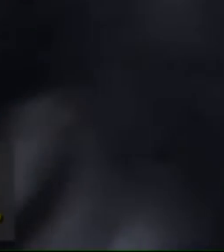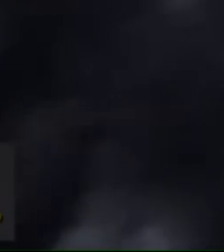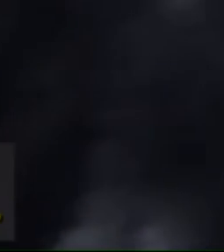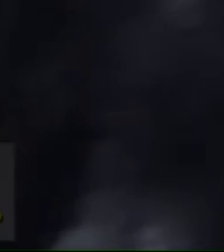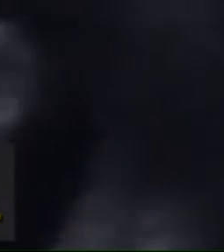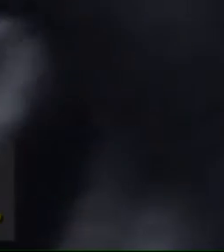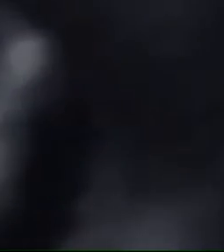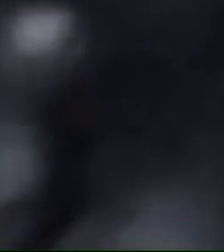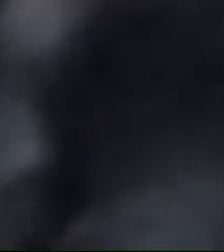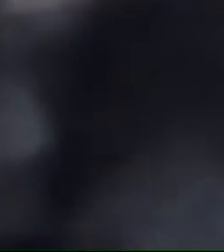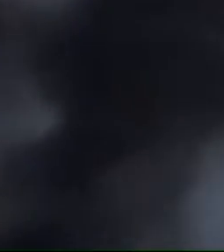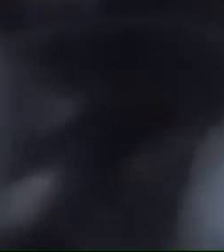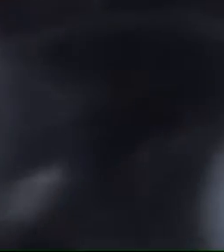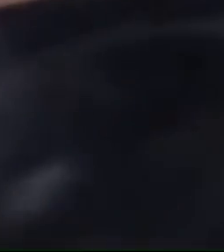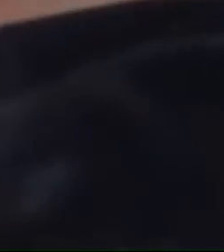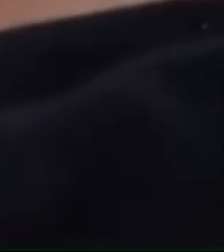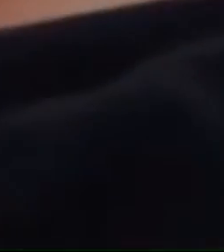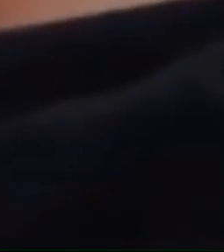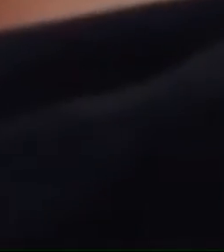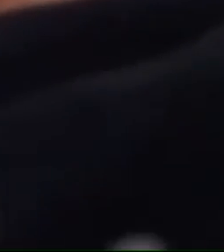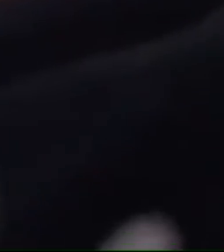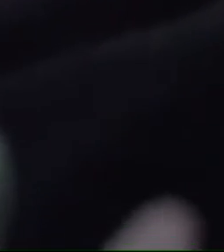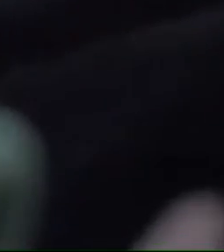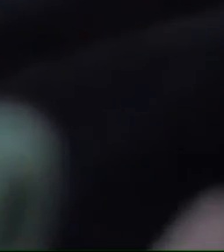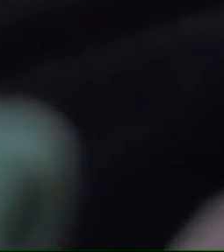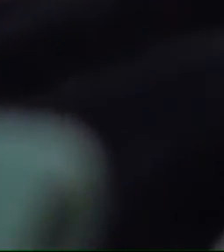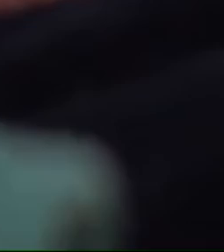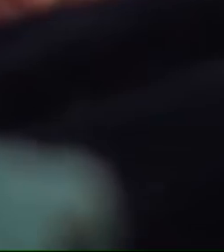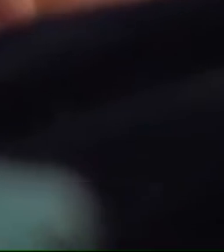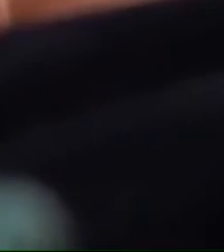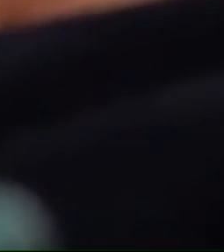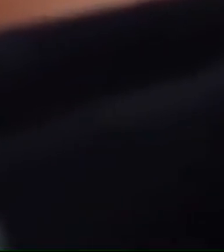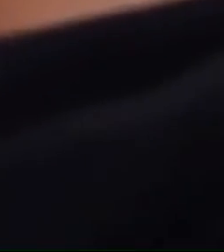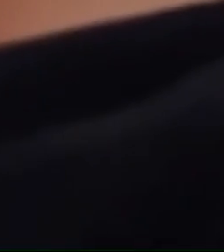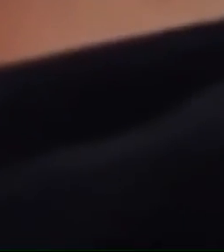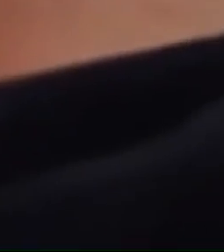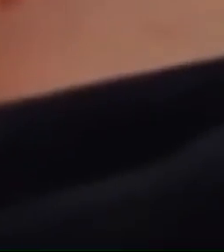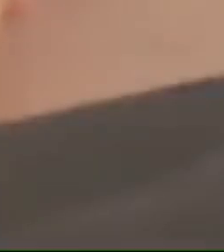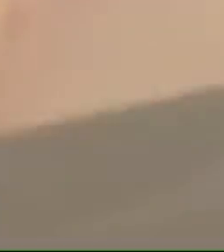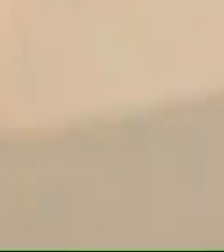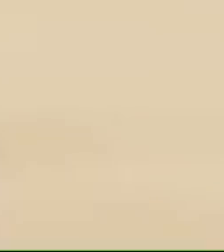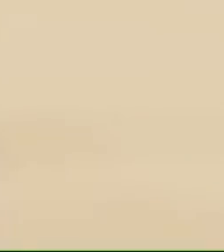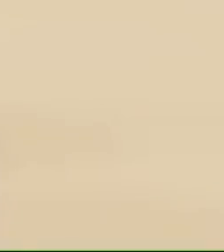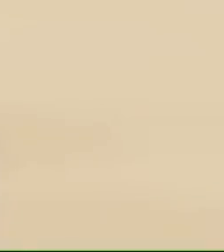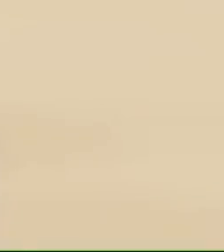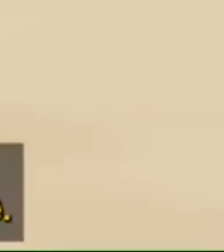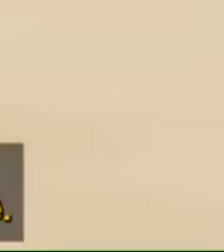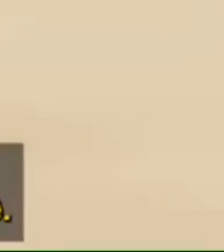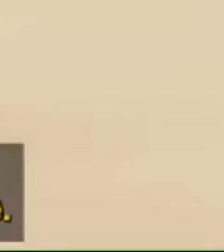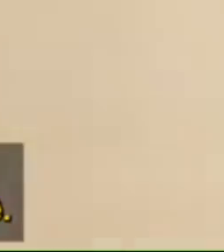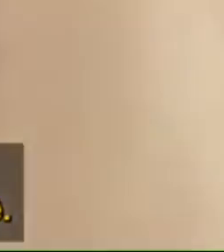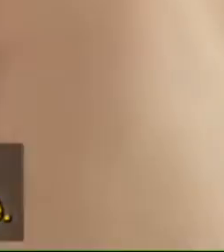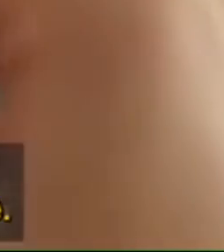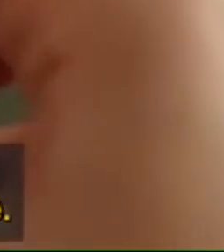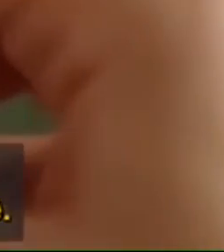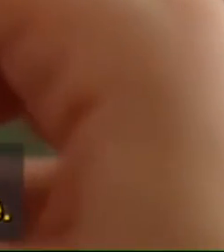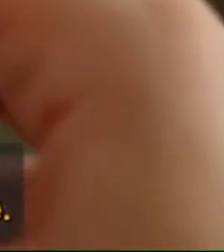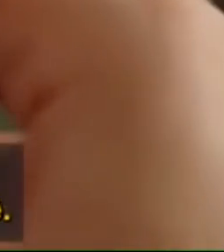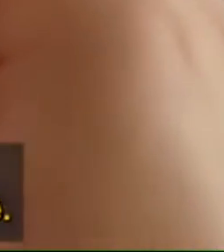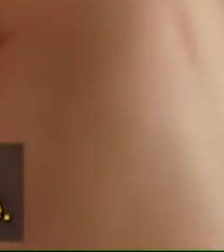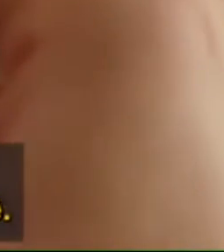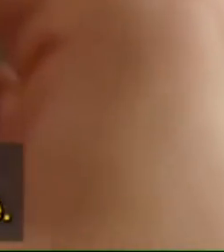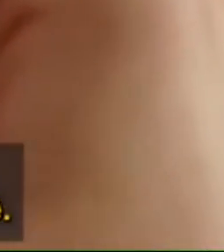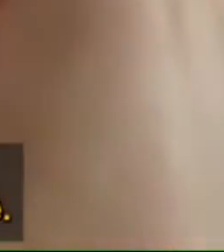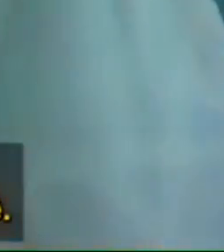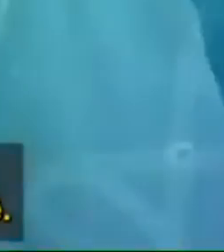A SAF se caracteriza pela presença de alterações na face, no cérebro, outras deformidades